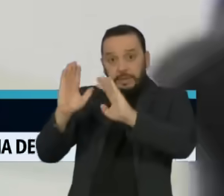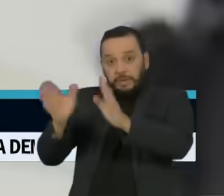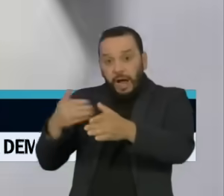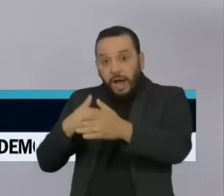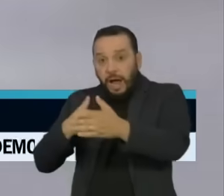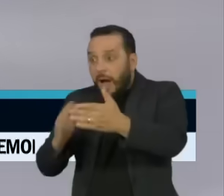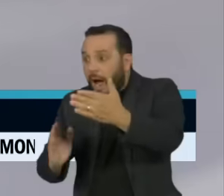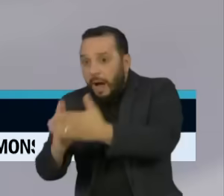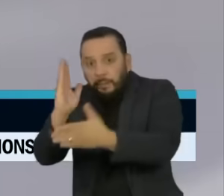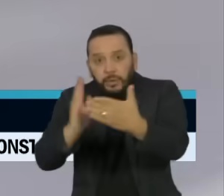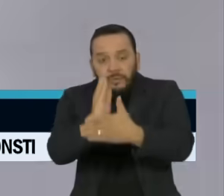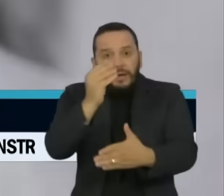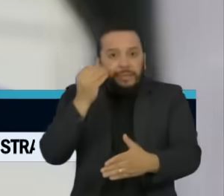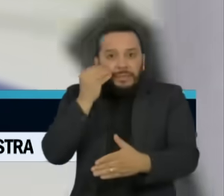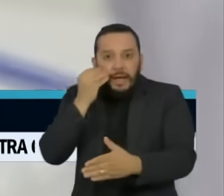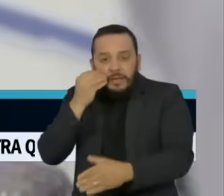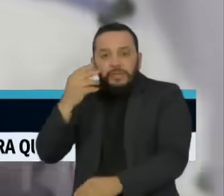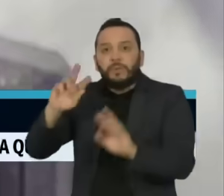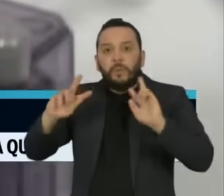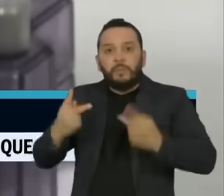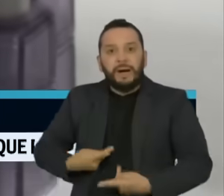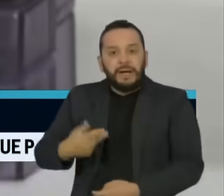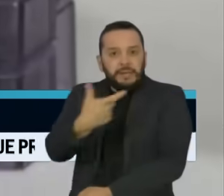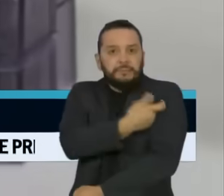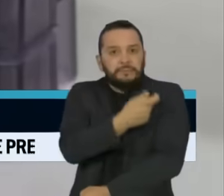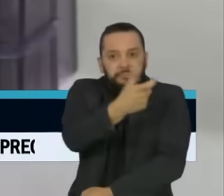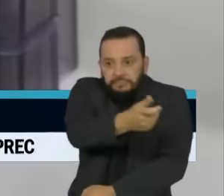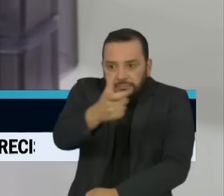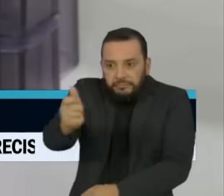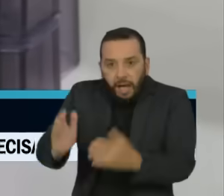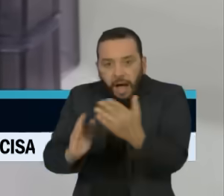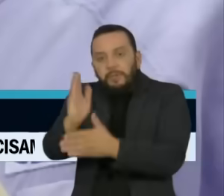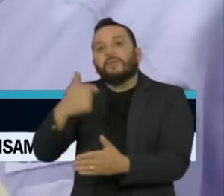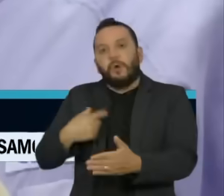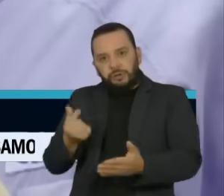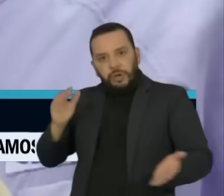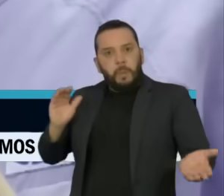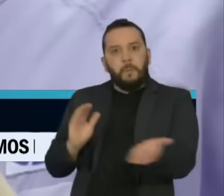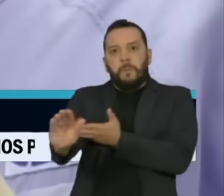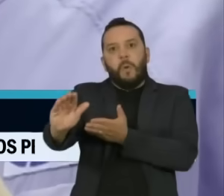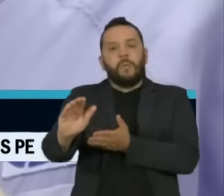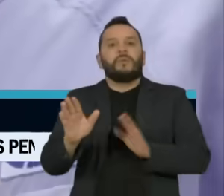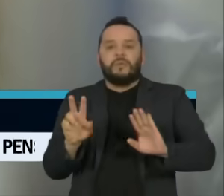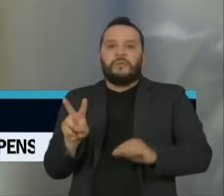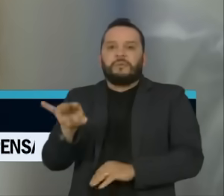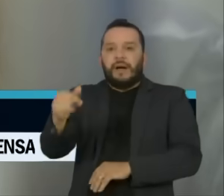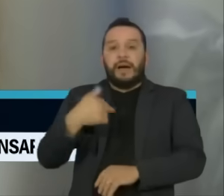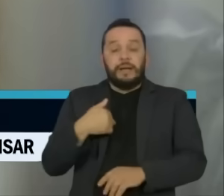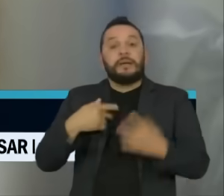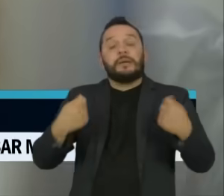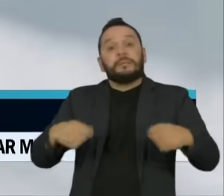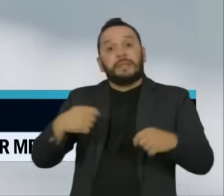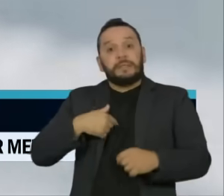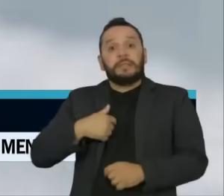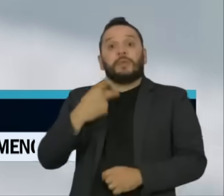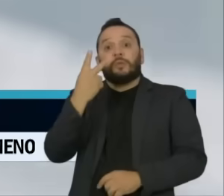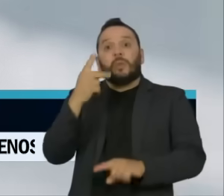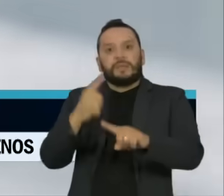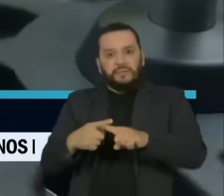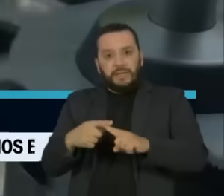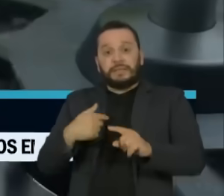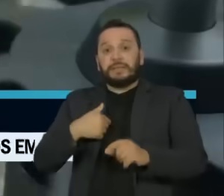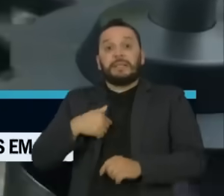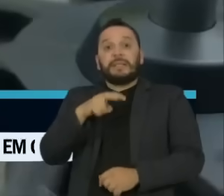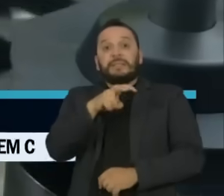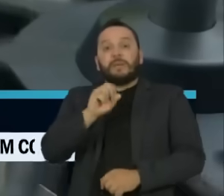nos testes clínicos, atualmente na fase 3. Como esta vacina precisará ser aplicada em 2 doses, 50